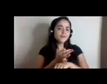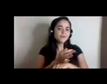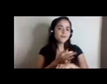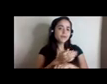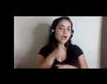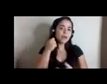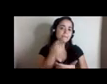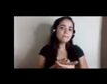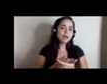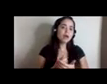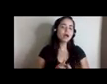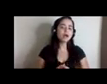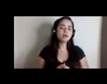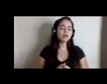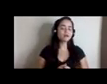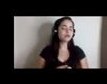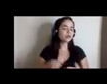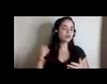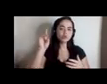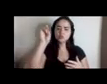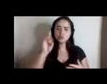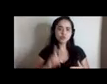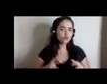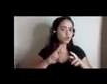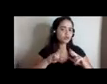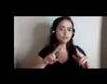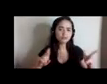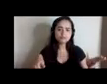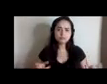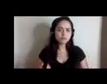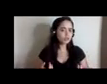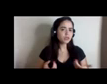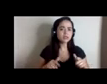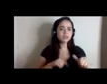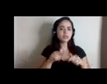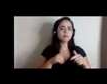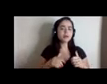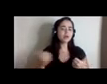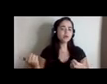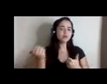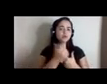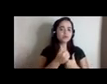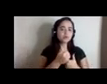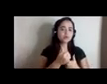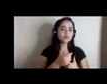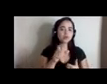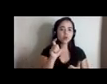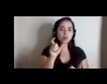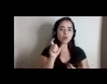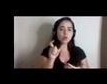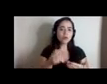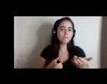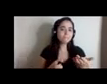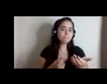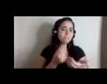de férias remuneradas, enfim, uma série de direitos trabalhistas substituindo por uma maquininha,